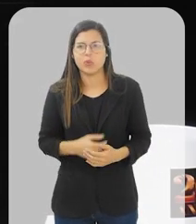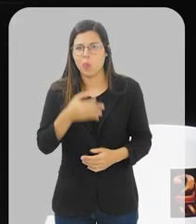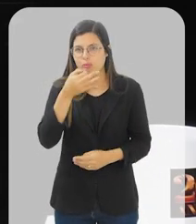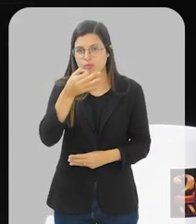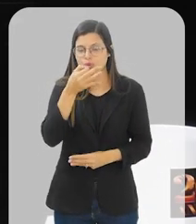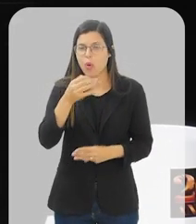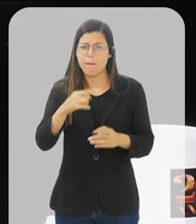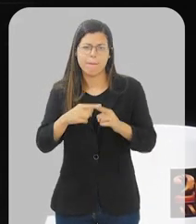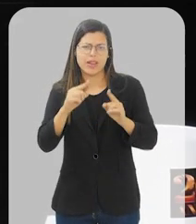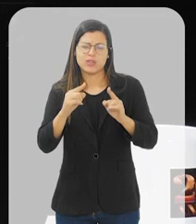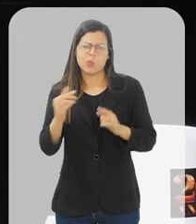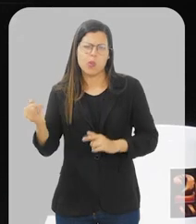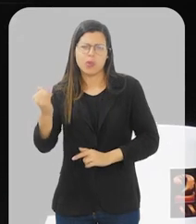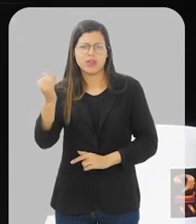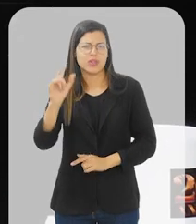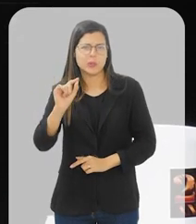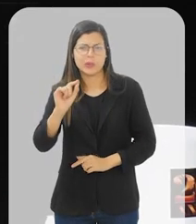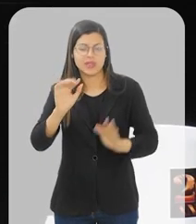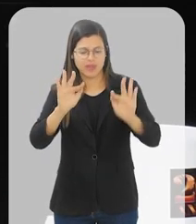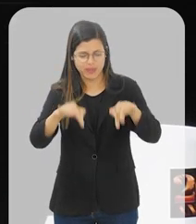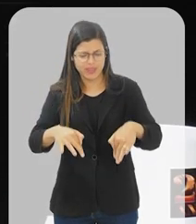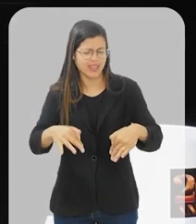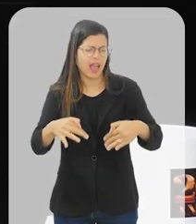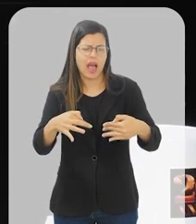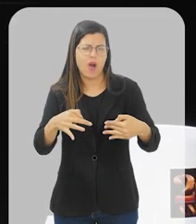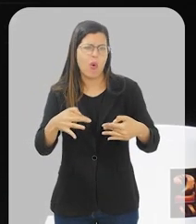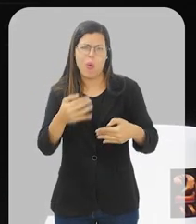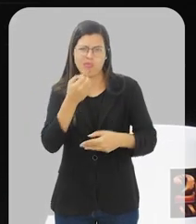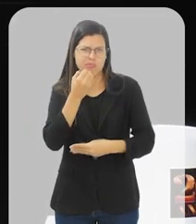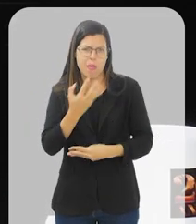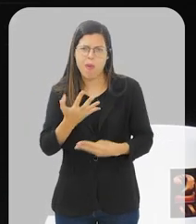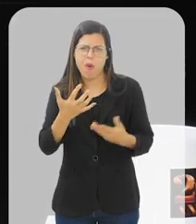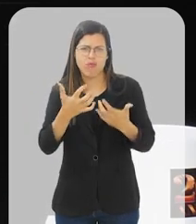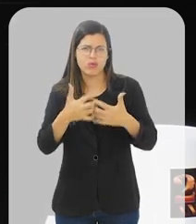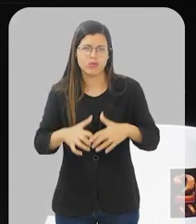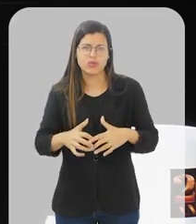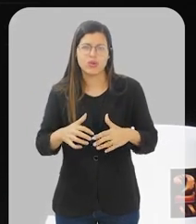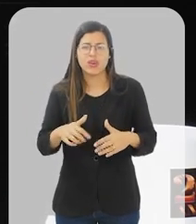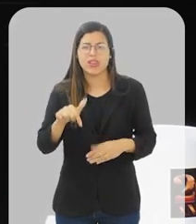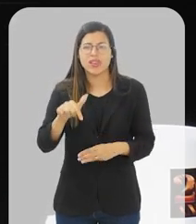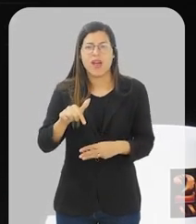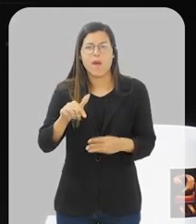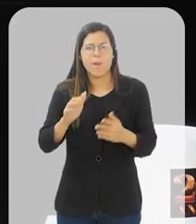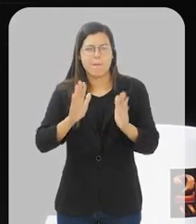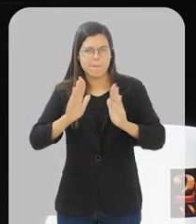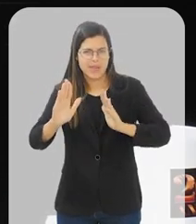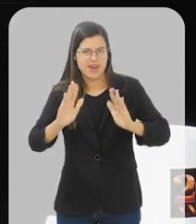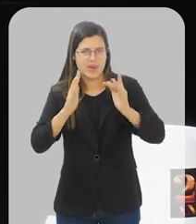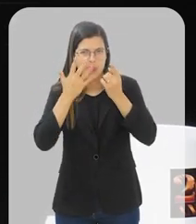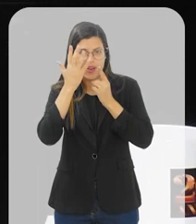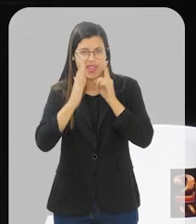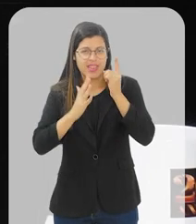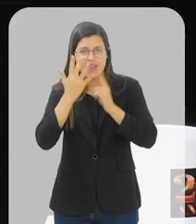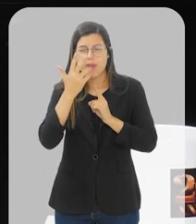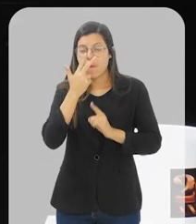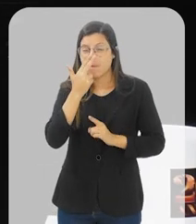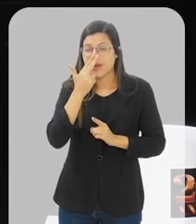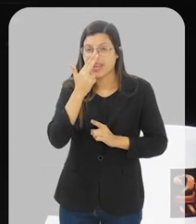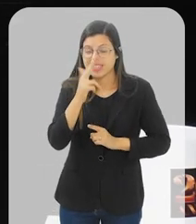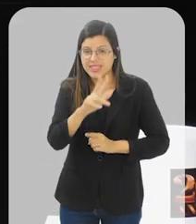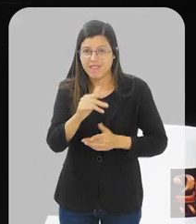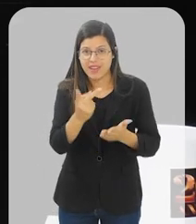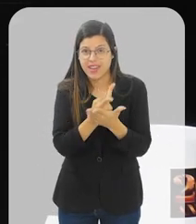mas o importante é que no final tudo dá certo. Eu acho que o carnaval é uma festa que tem tudo para dar errado, mas